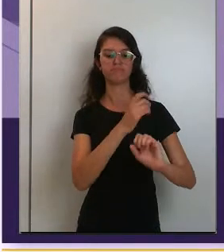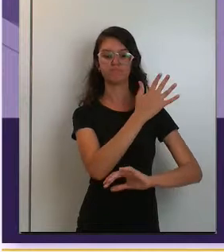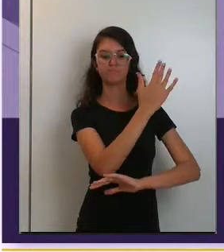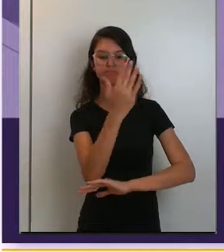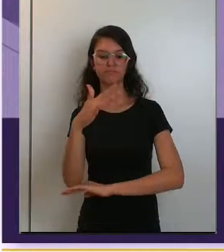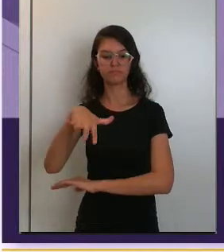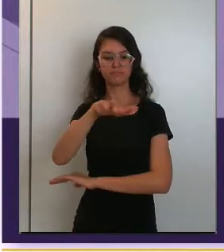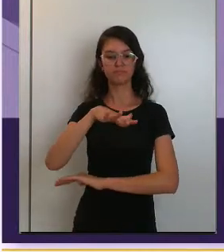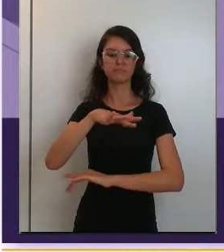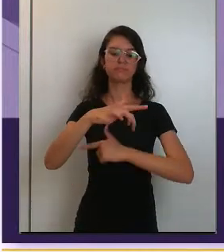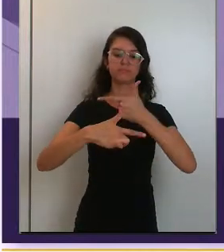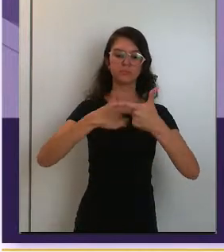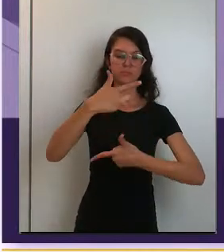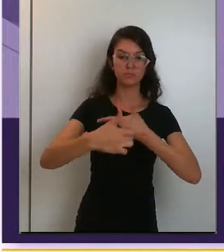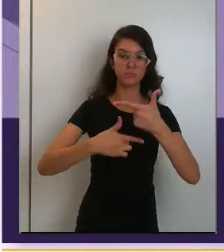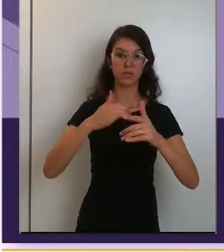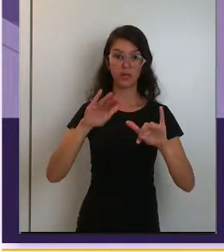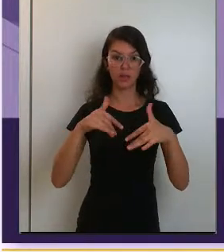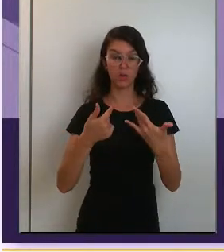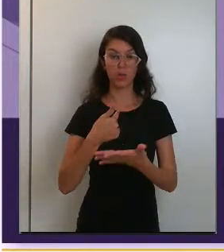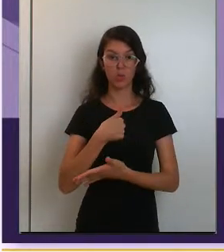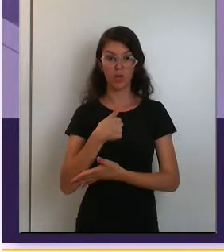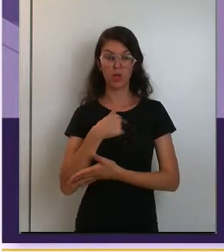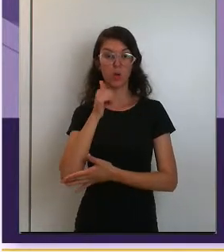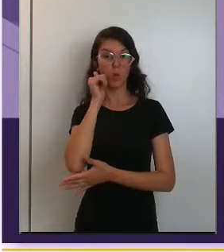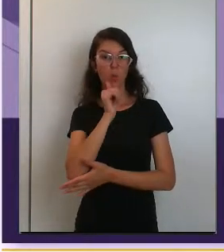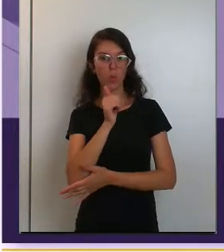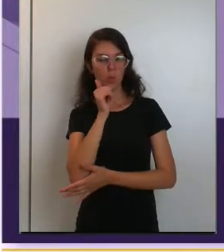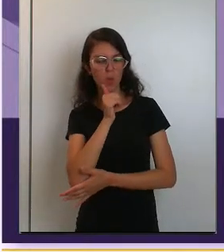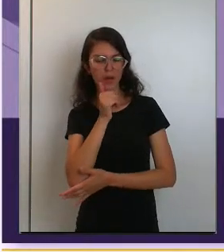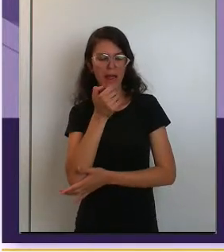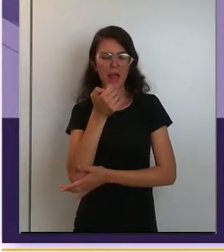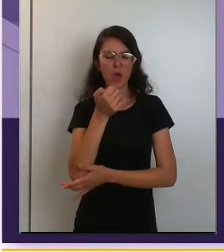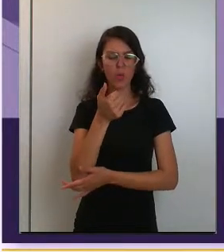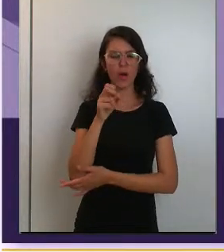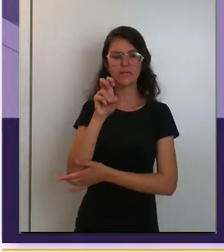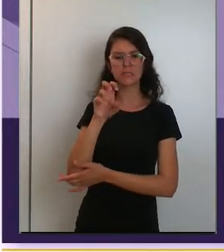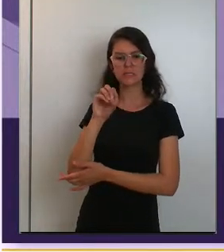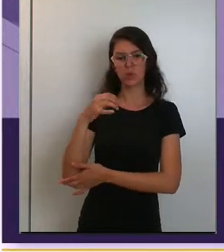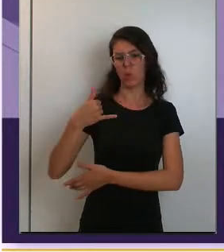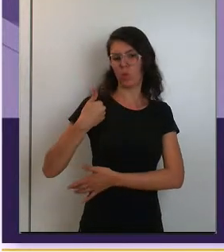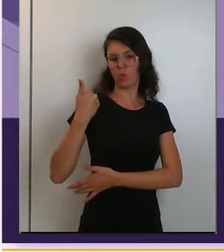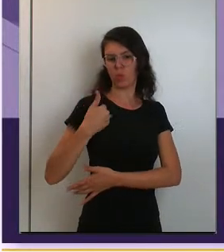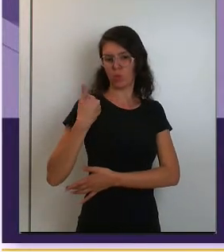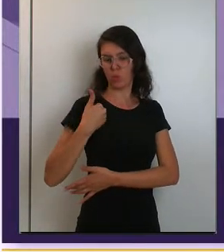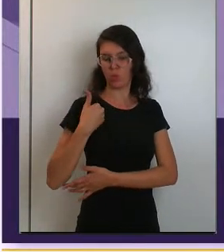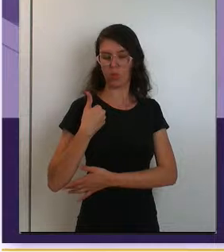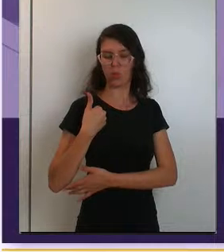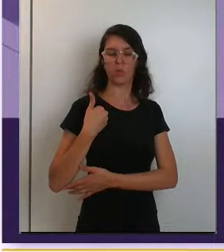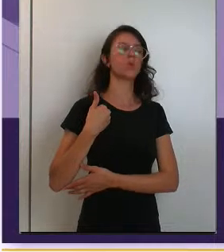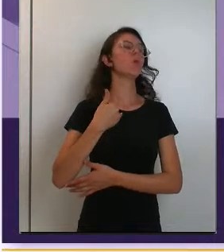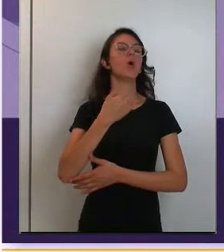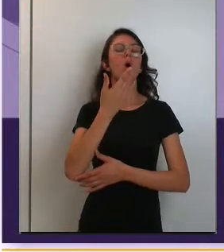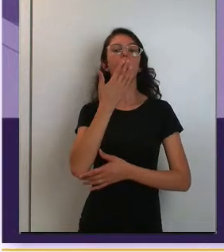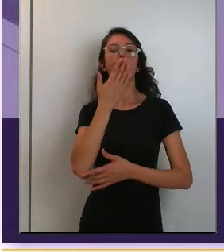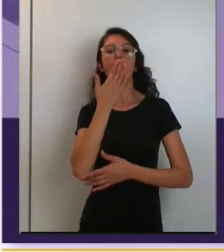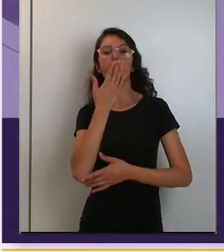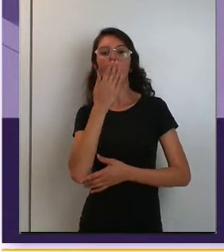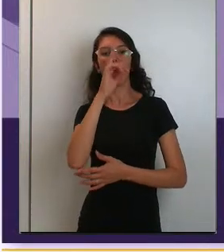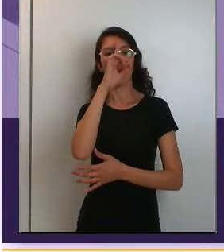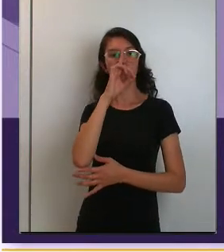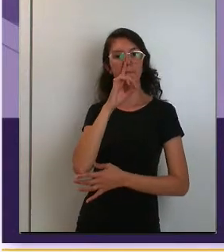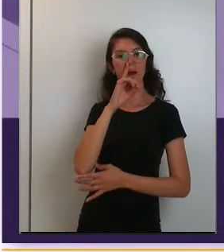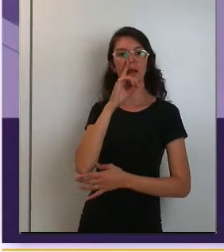de Trabalho. Eu sou uma mulher de quase 50 anos, pele amarela, que revela minha